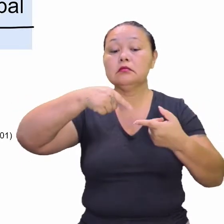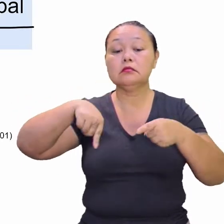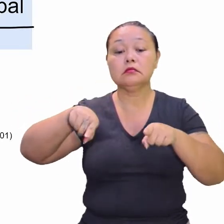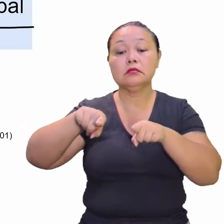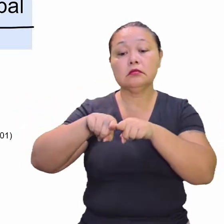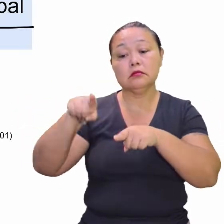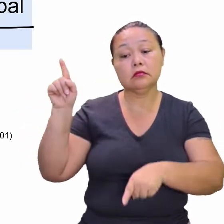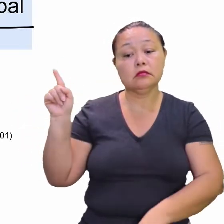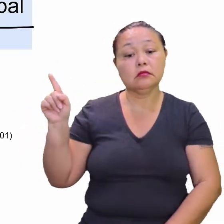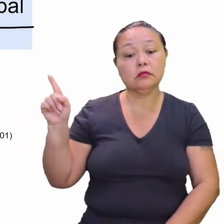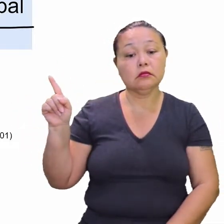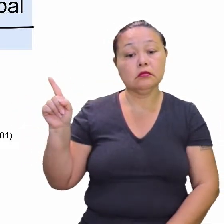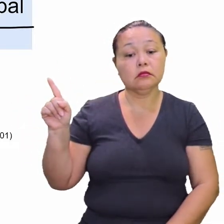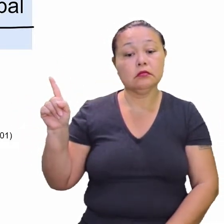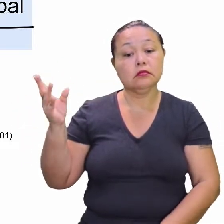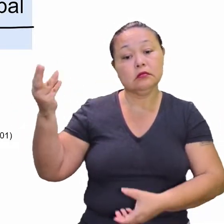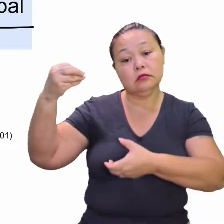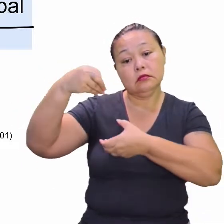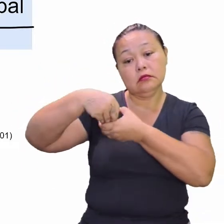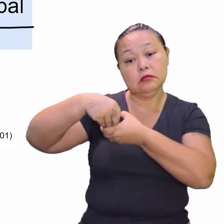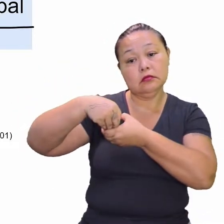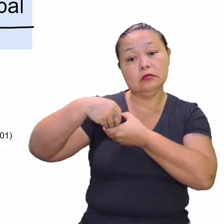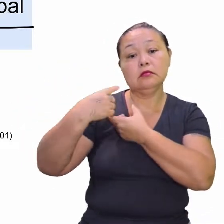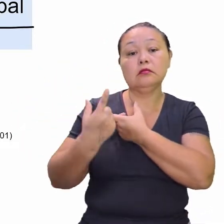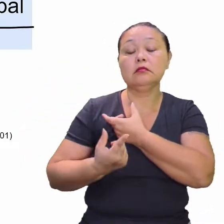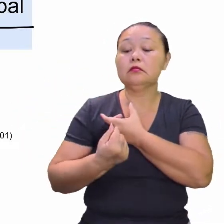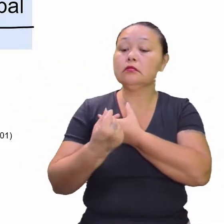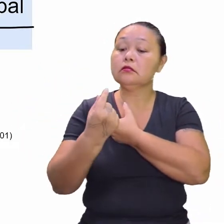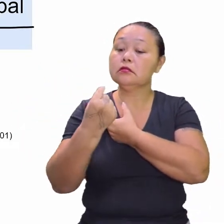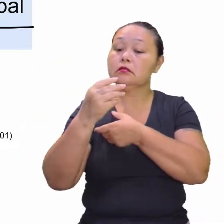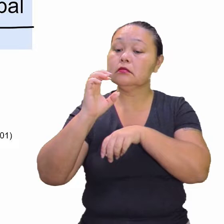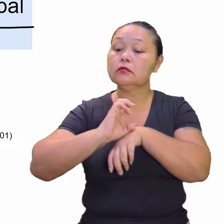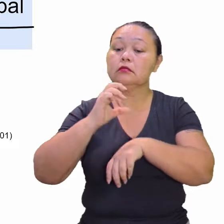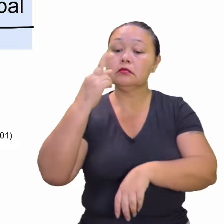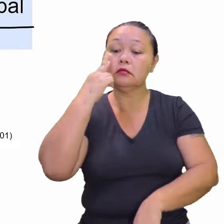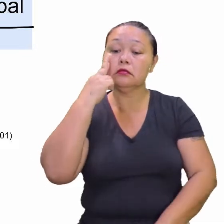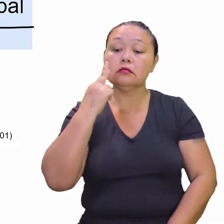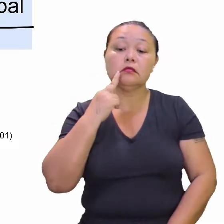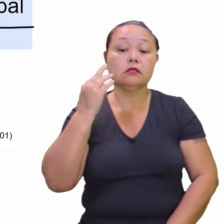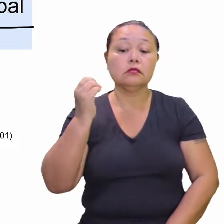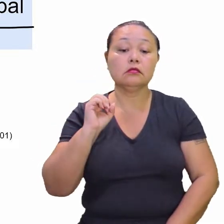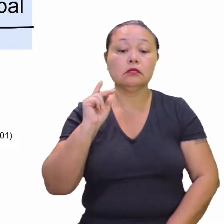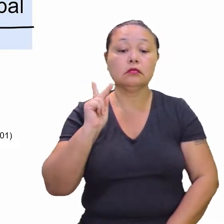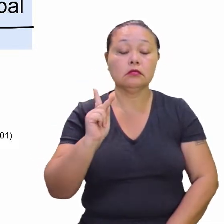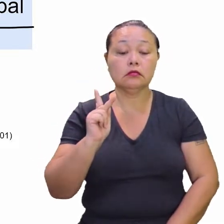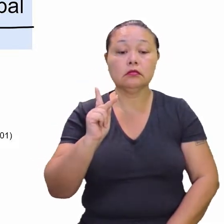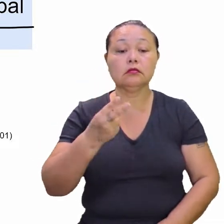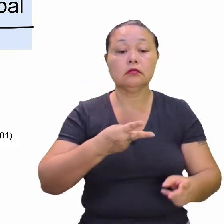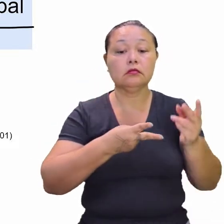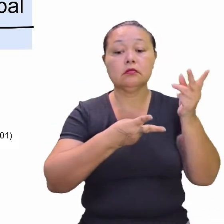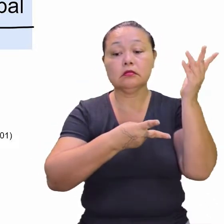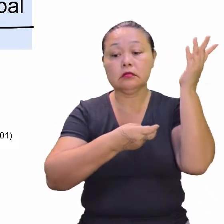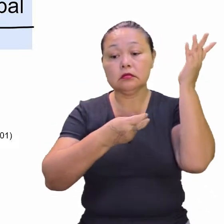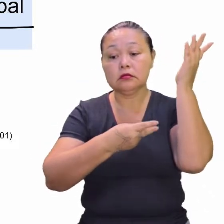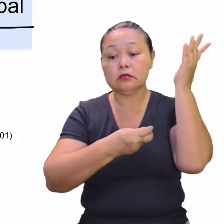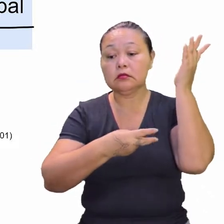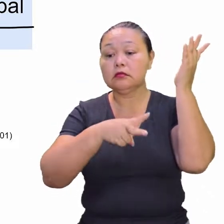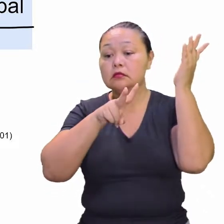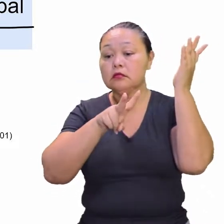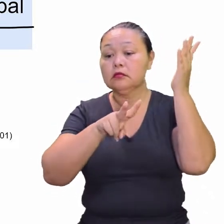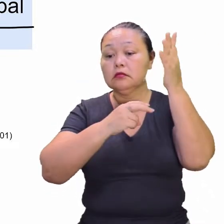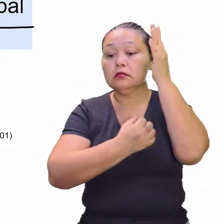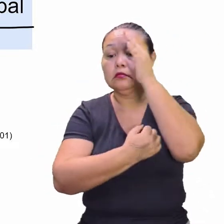E esse garimpo faz parte da economia de Rondônia. Ok? Sobre o extrativismo